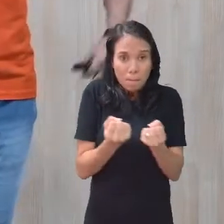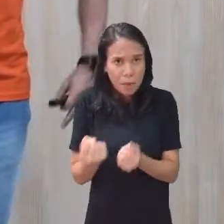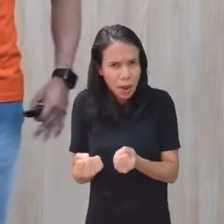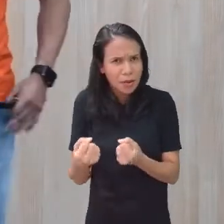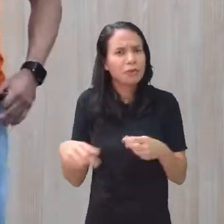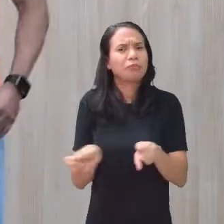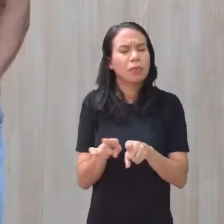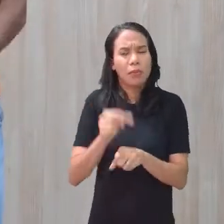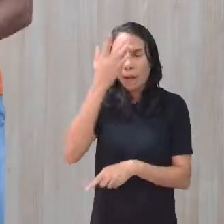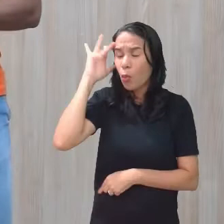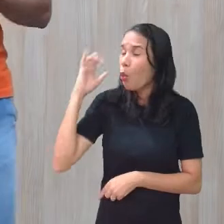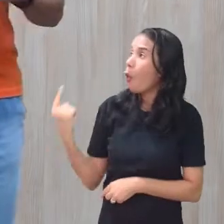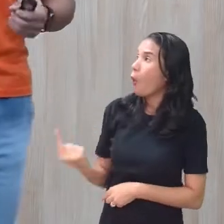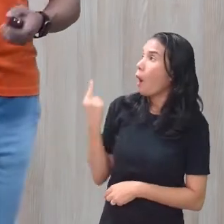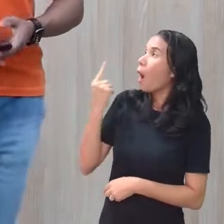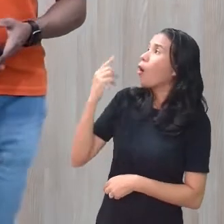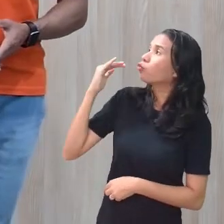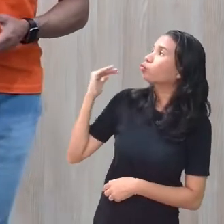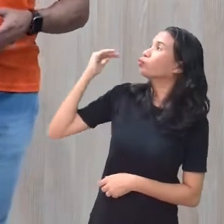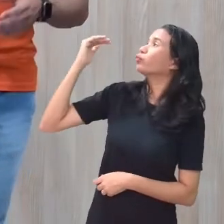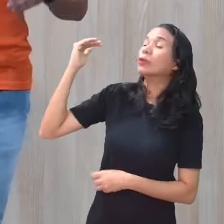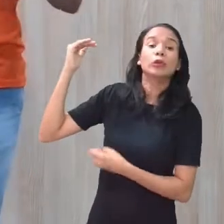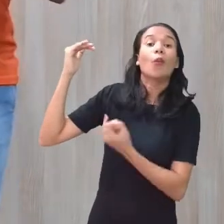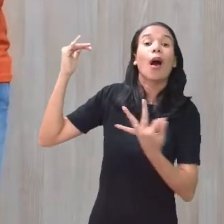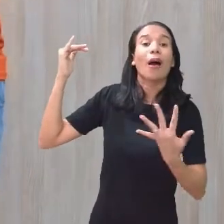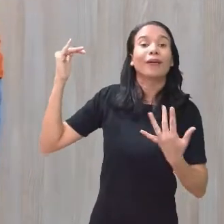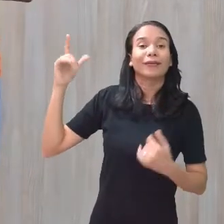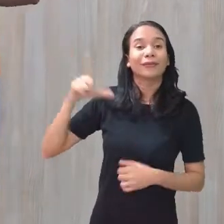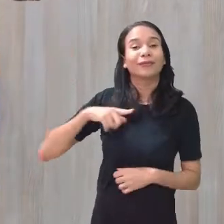de uma pessoa, e começaram a surgir